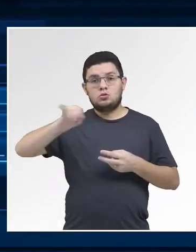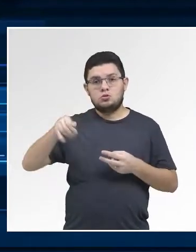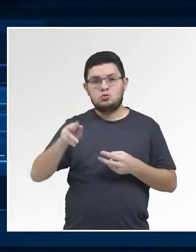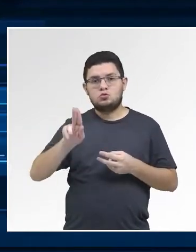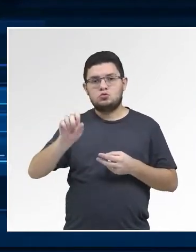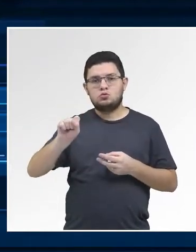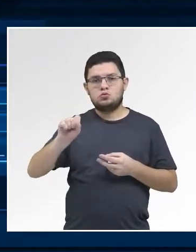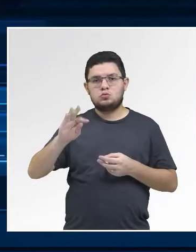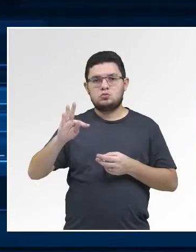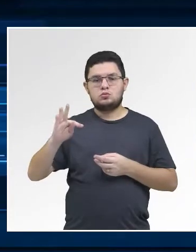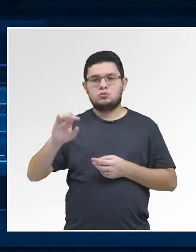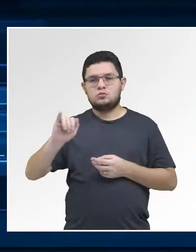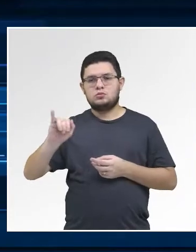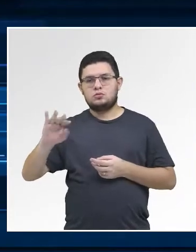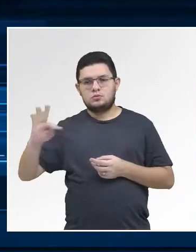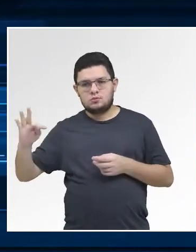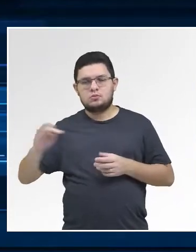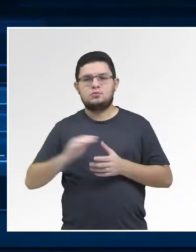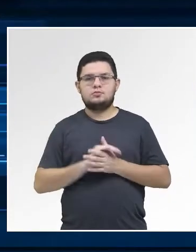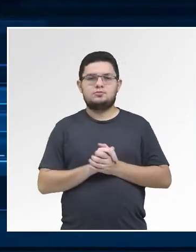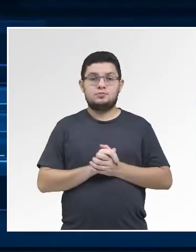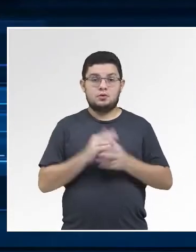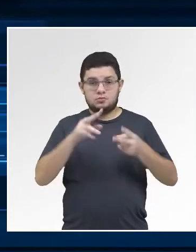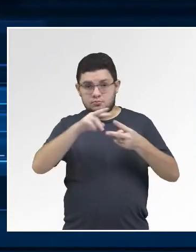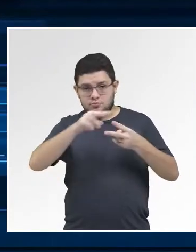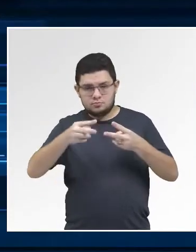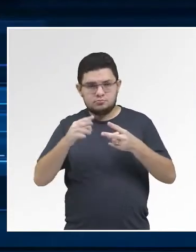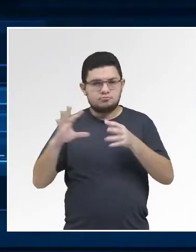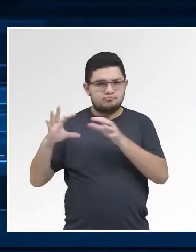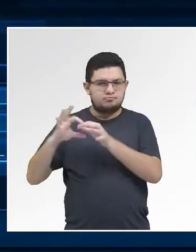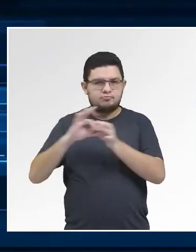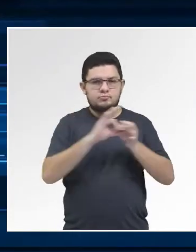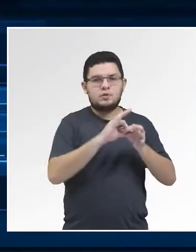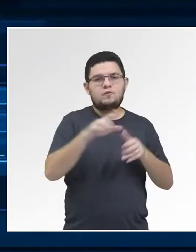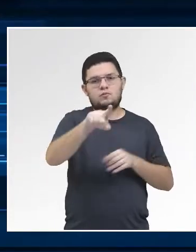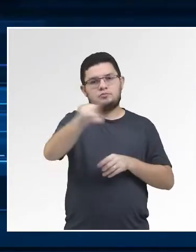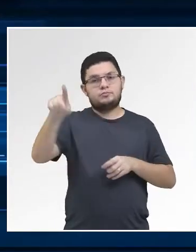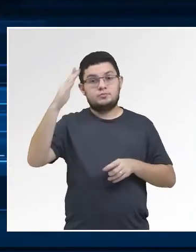está linkado aqui para vocês compreenderem melhor. Let's go, vamos lá.